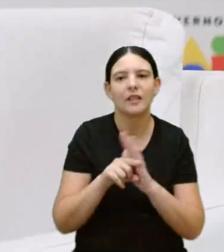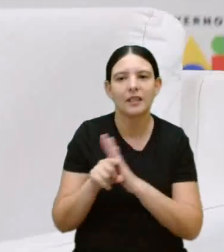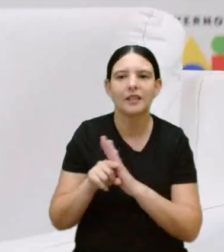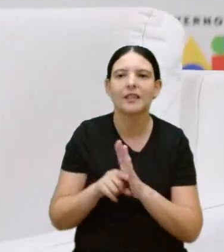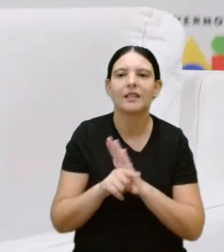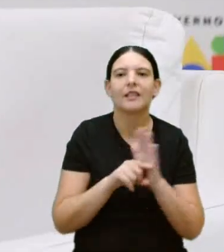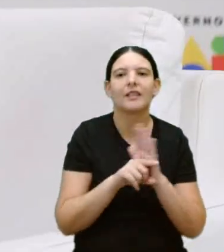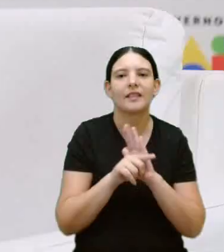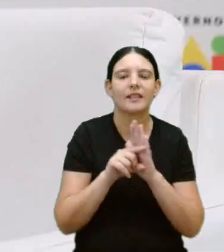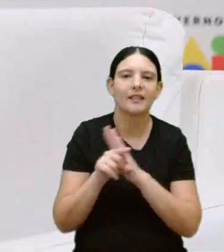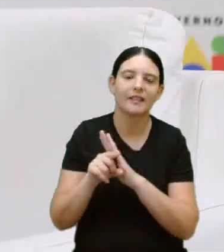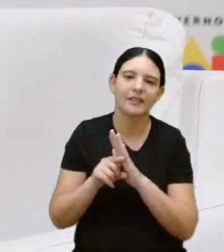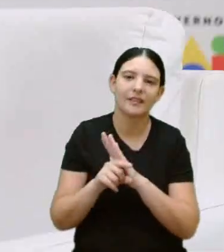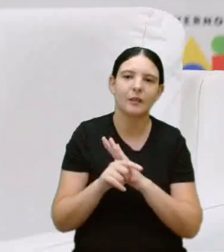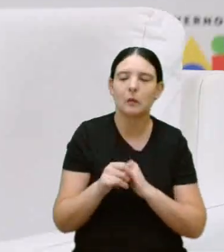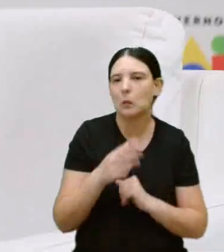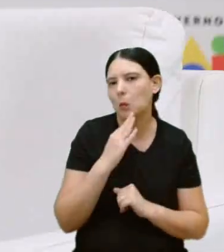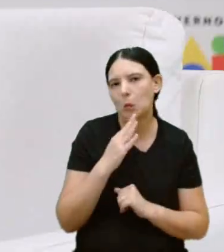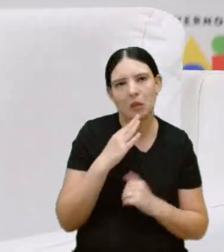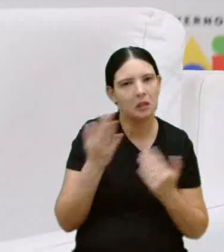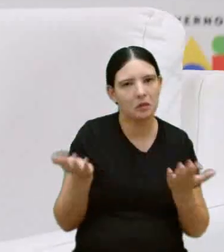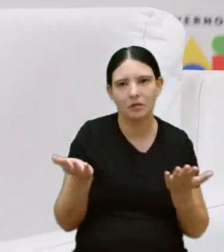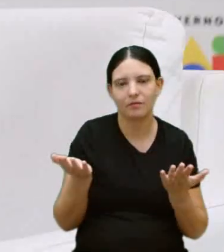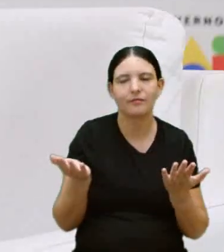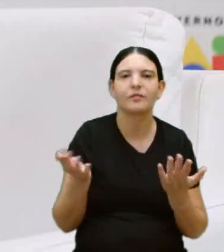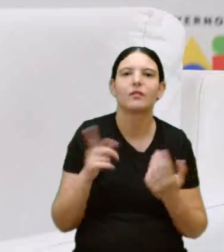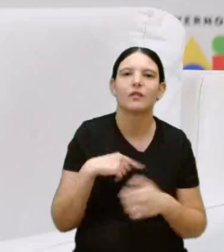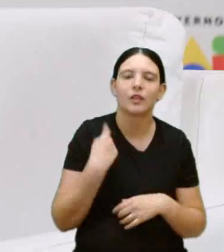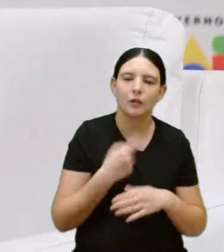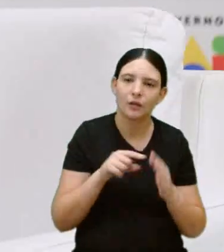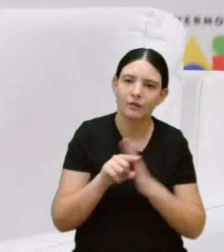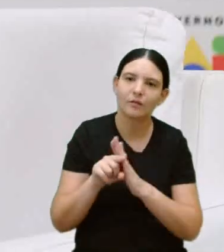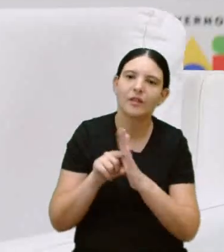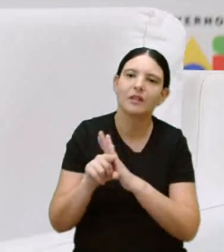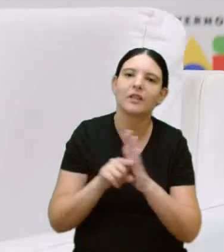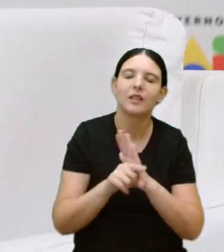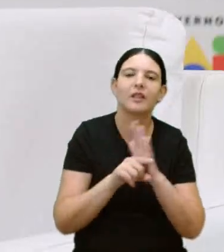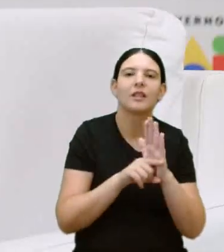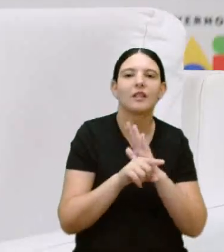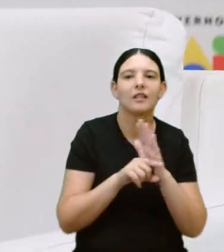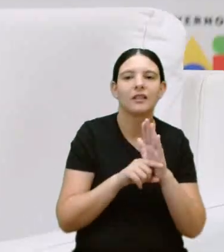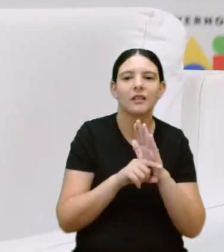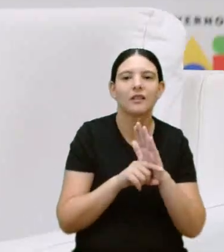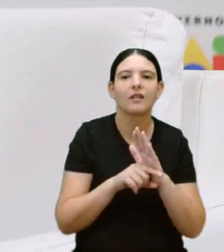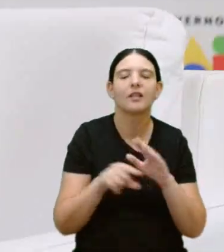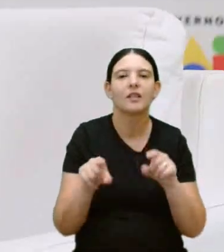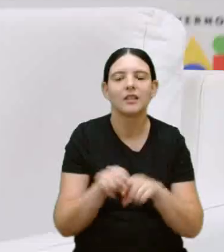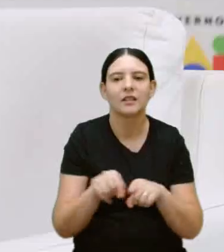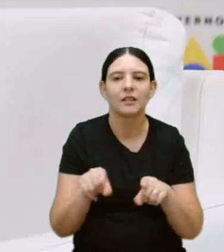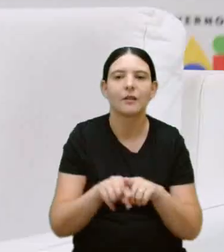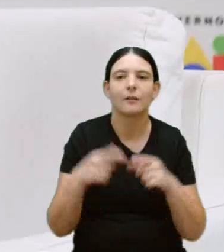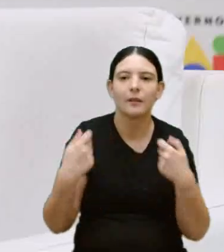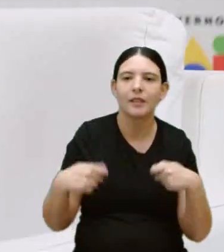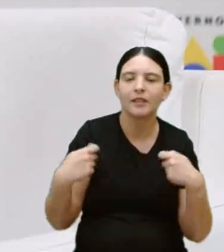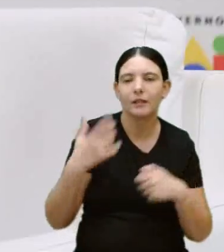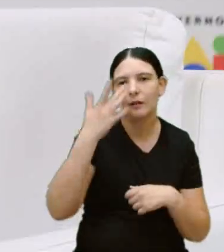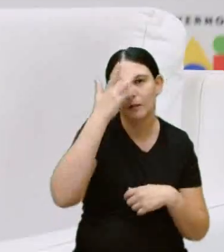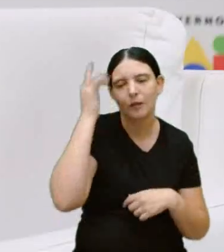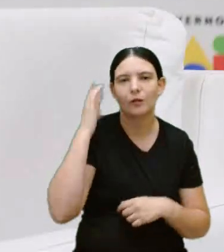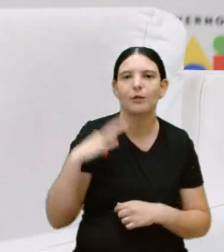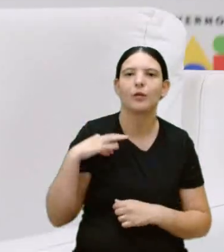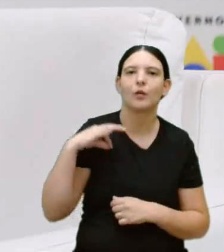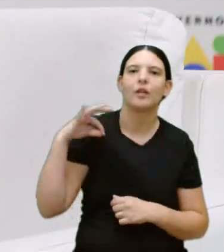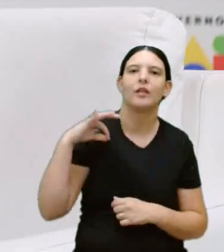eu desconheço. A gente está buscando fazer uma pesquisa bem consistente, e aí precisamos de pessoas voluntárias que estão em